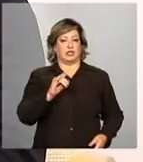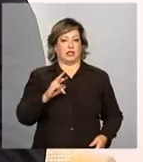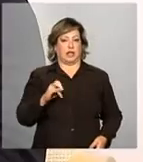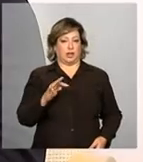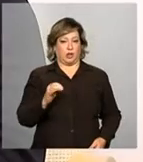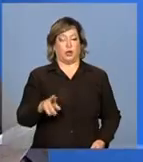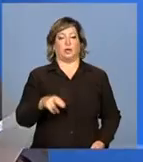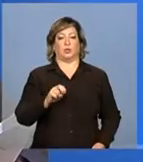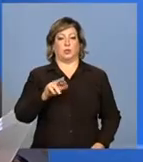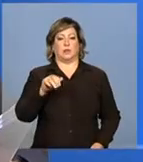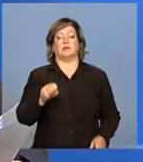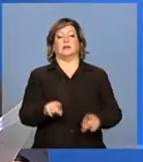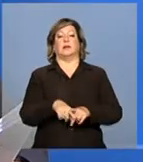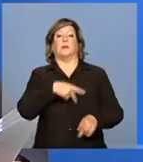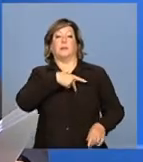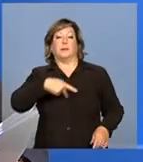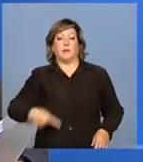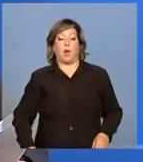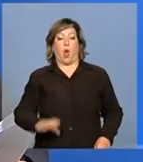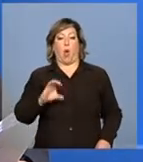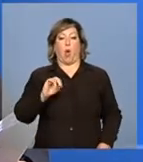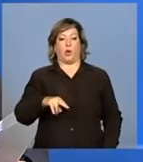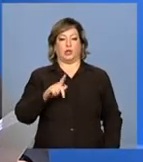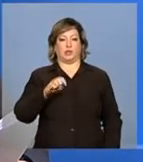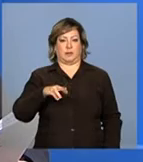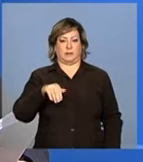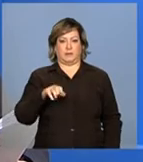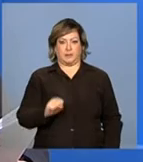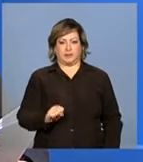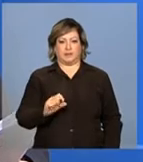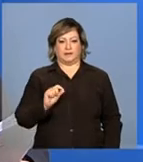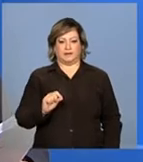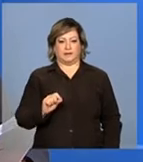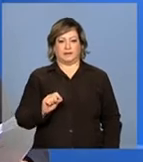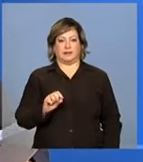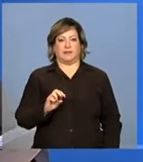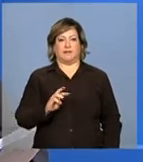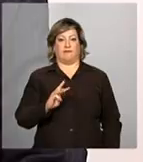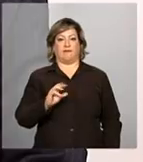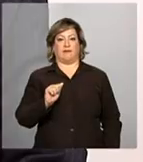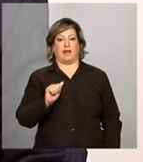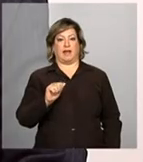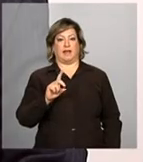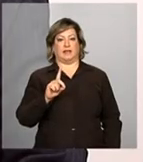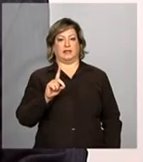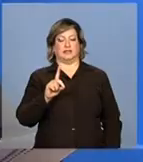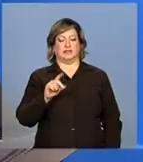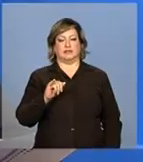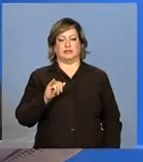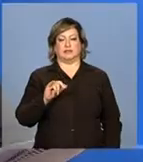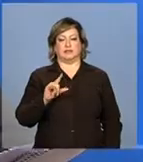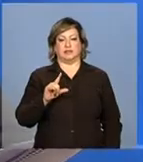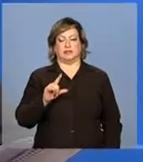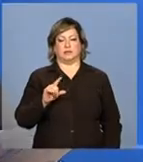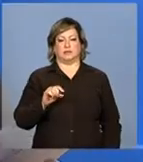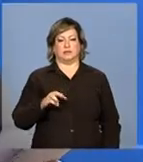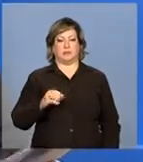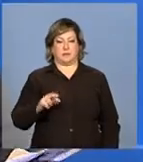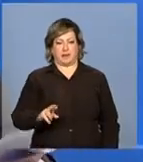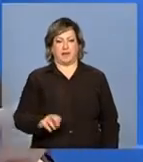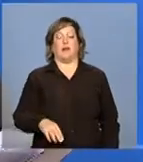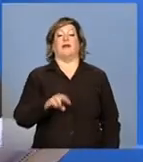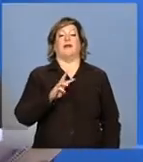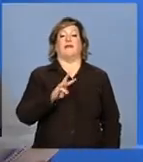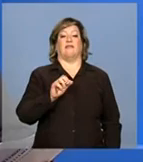Albuquerque e o presidente do congemas Oi Val Val de Ismar Vieira é isso perfeito é